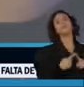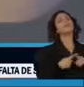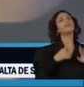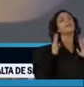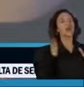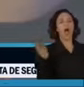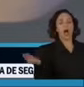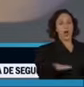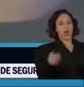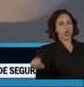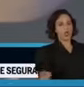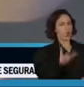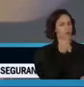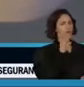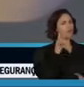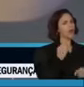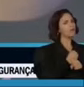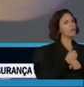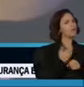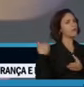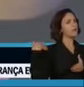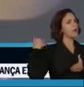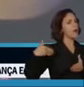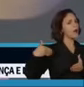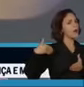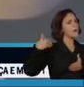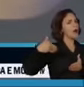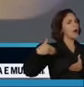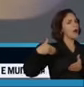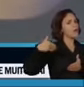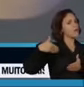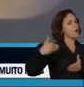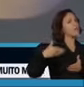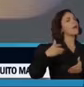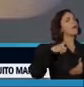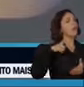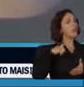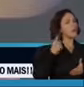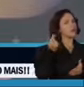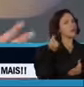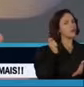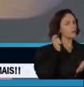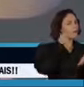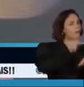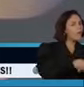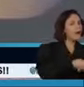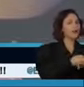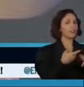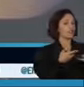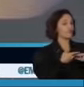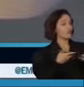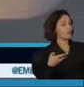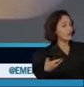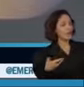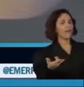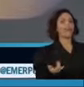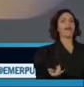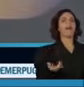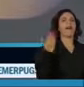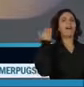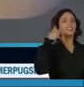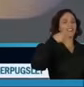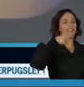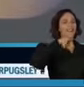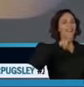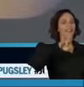Não foi de agora, né? Já tem alguns anos que foram surgindo indícios de pagamentos em dinheiro, de cheques. Tinha do